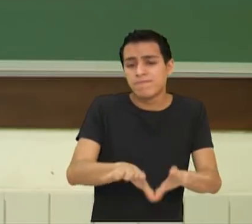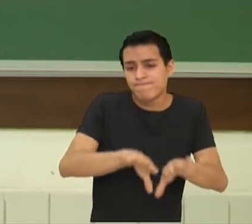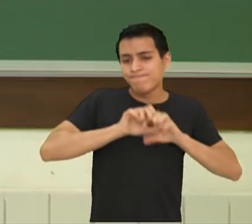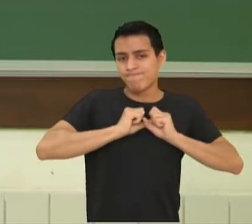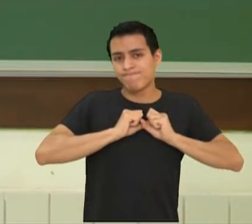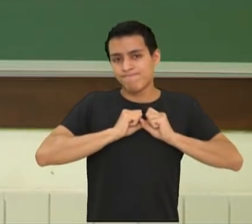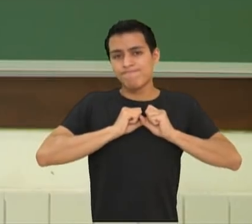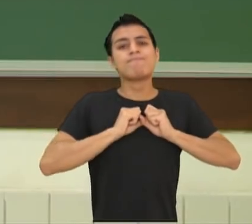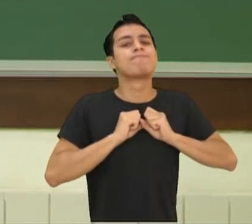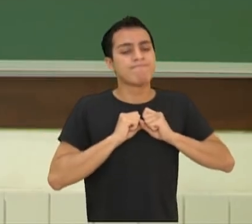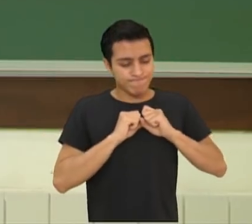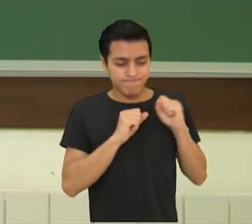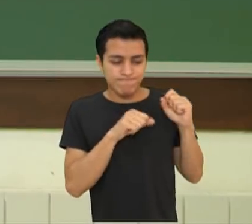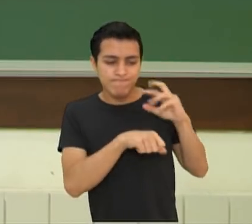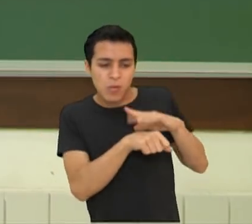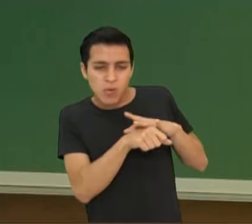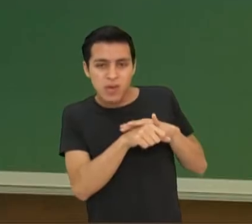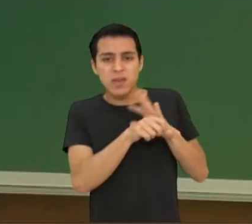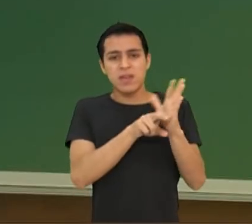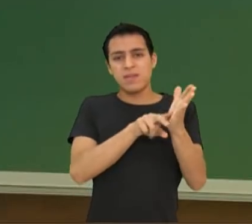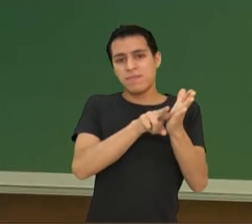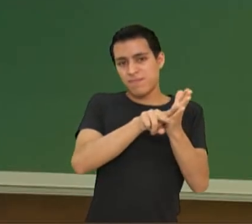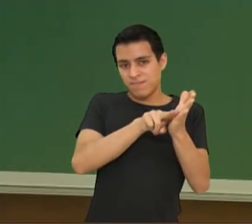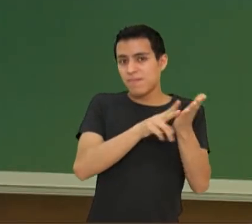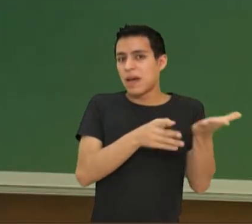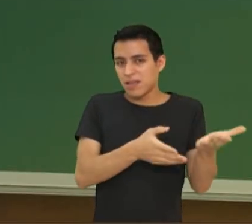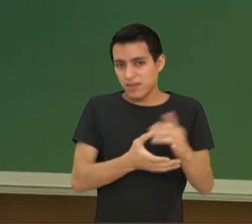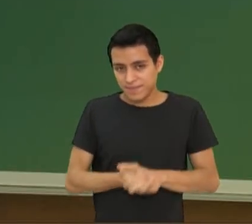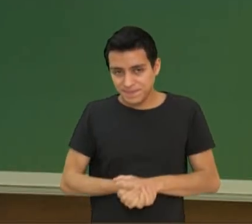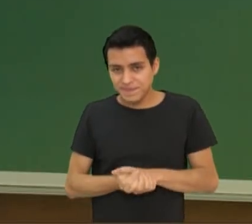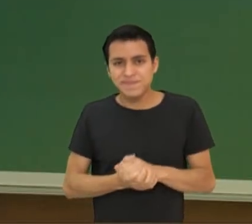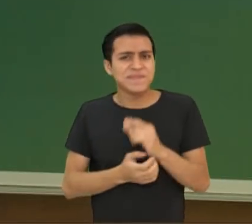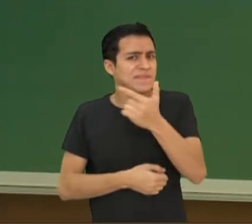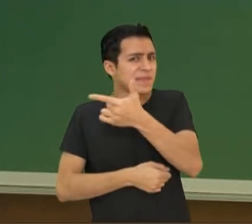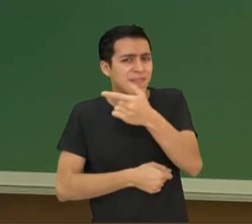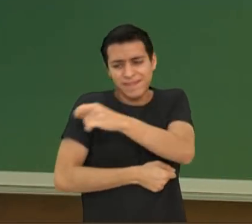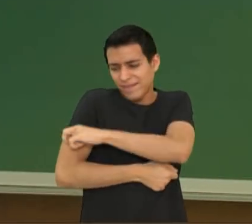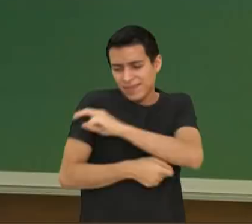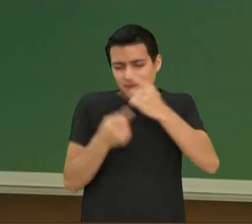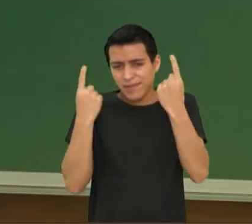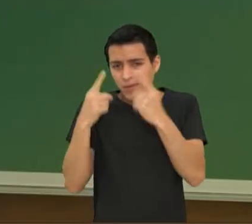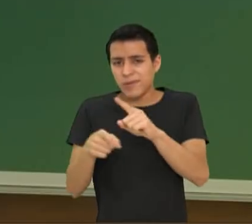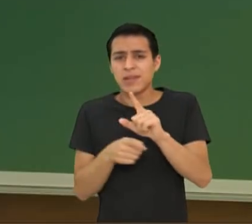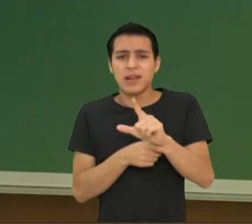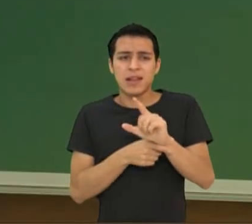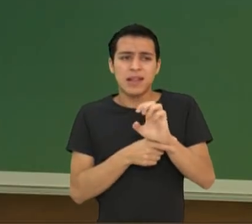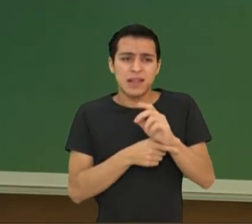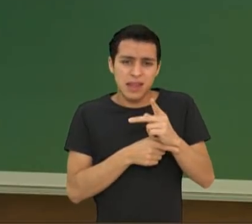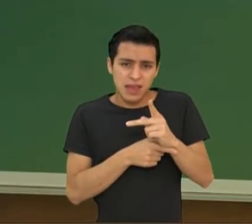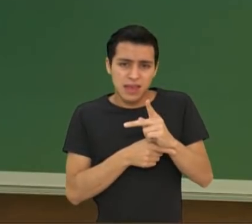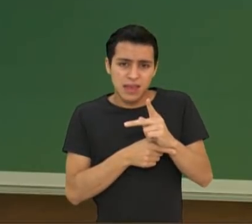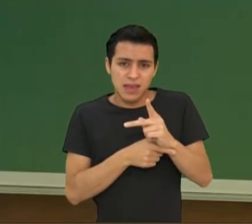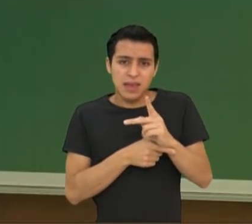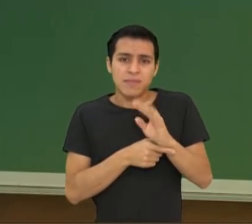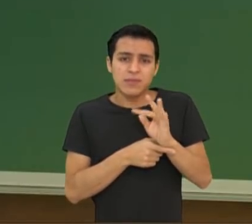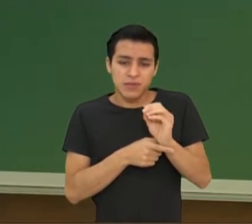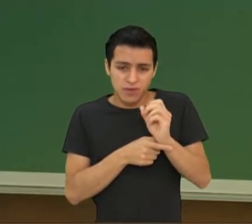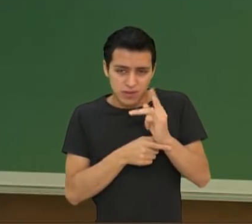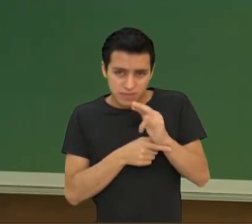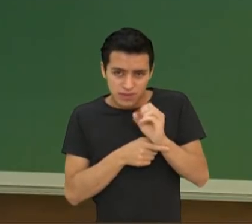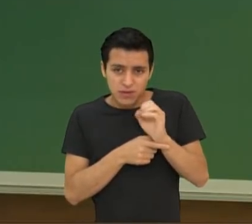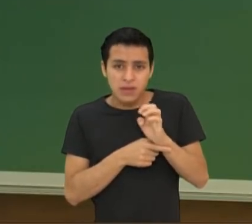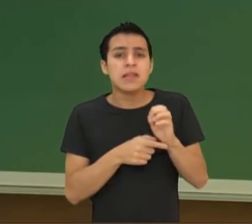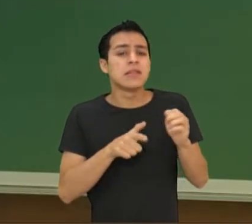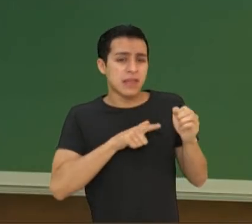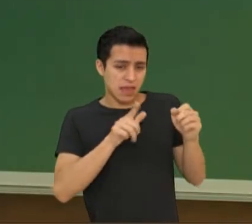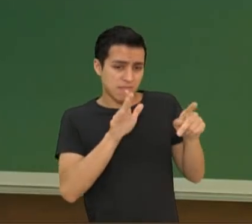acabar te transmitindo a doença. Não existe vacina para leptospirose para seres humanos, existe para